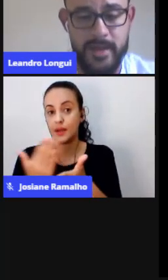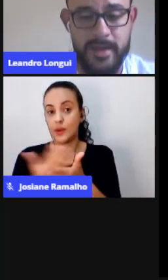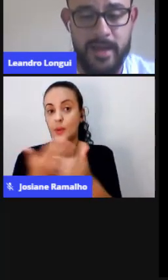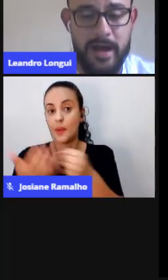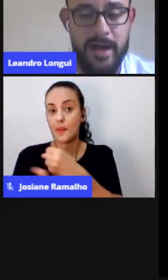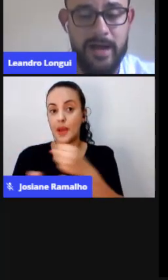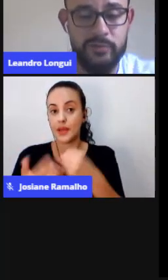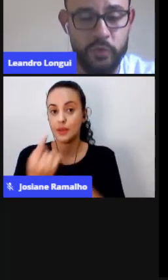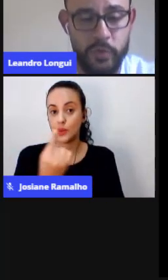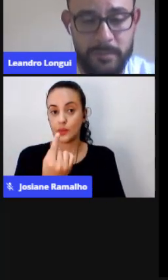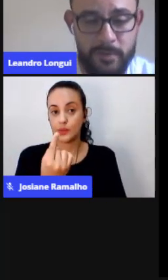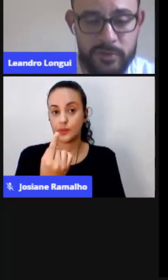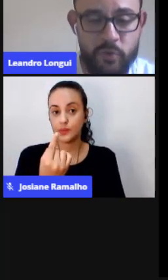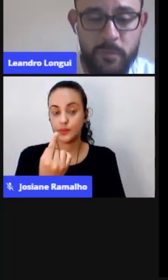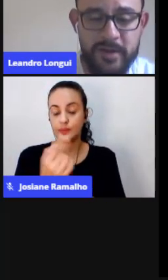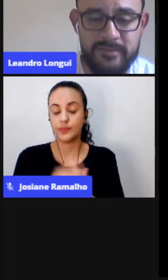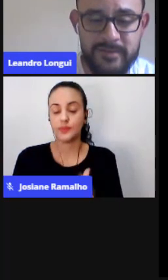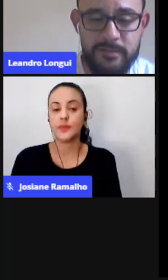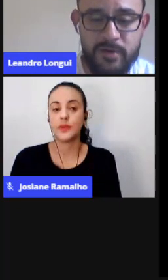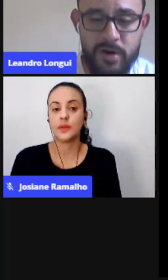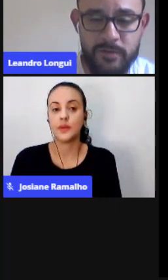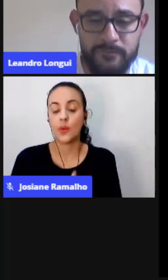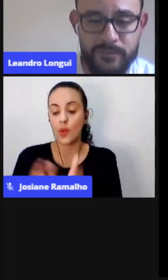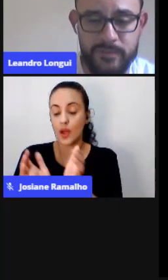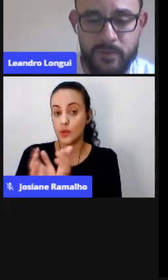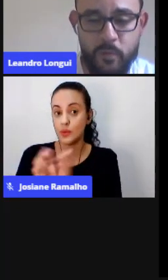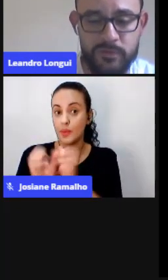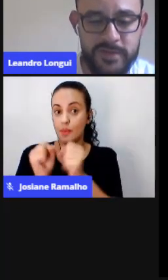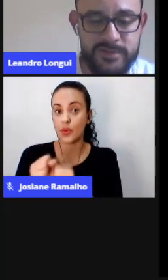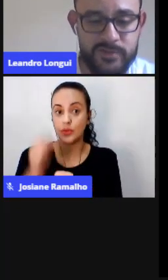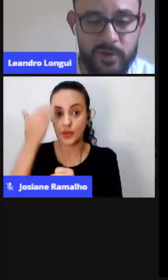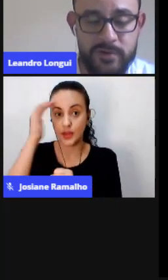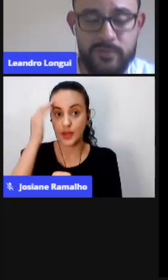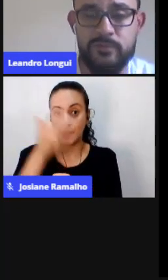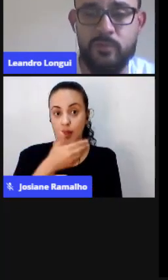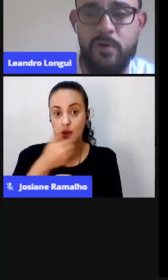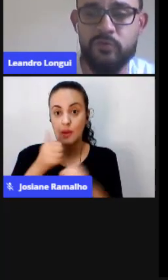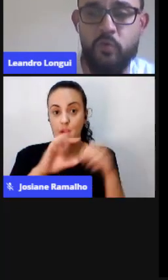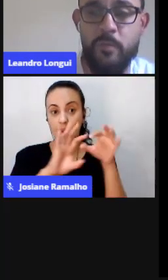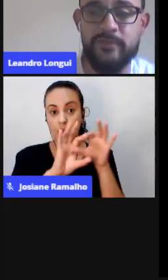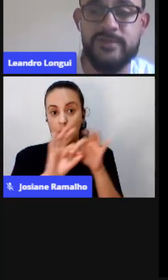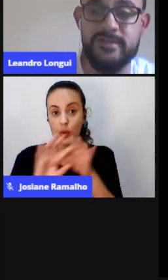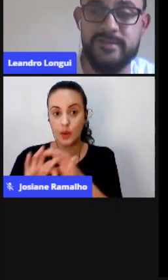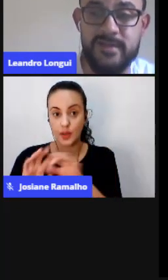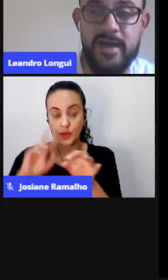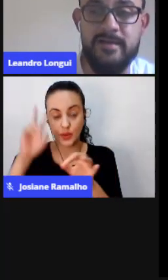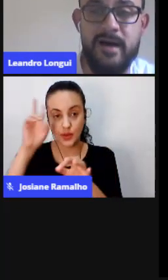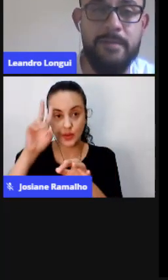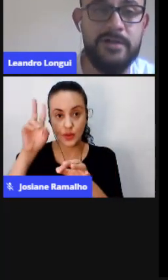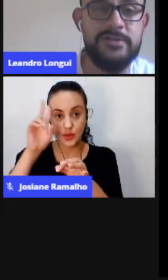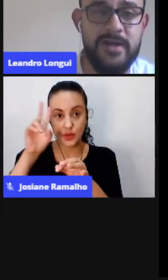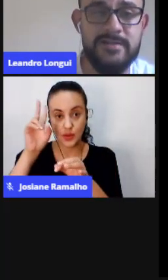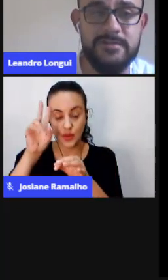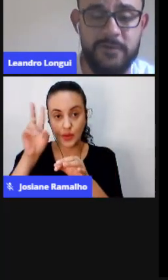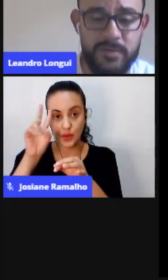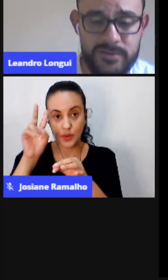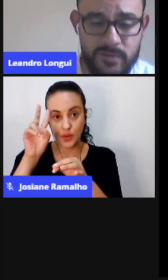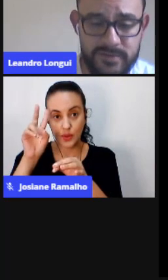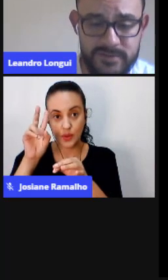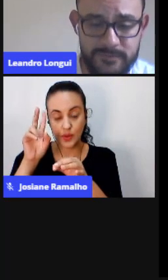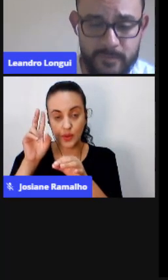Então, a turma pode compreender melhor o contexto histórico no qual o documento se insere a partir